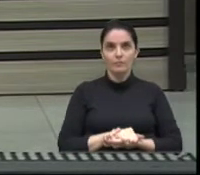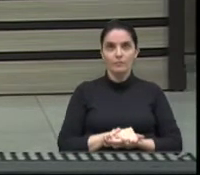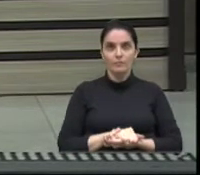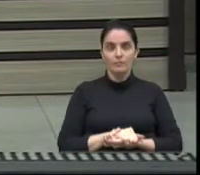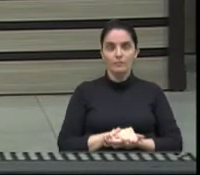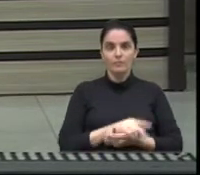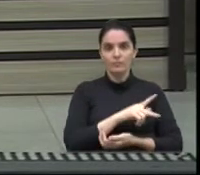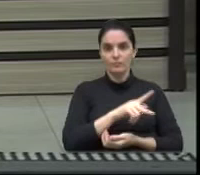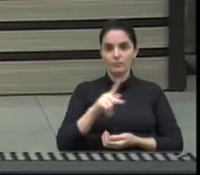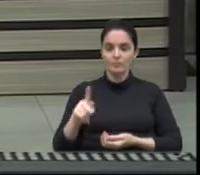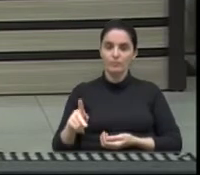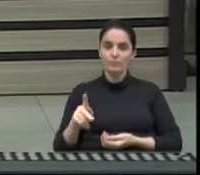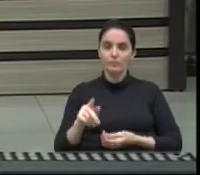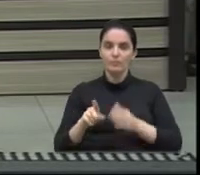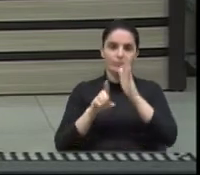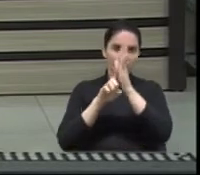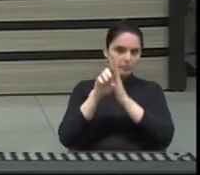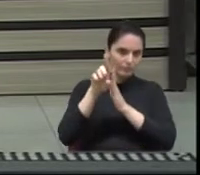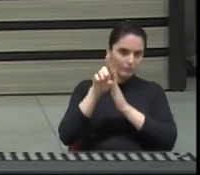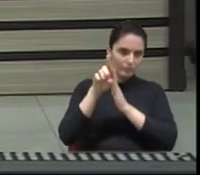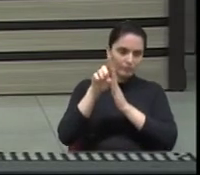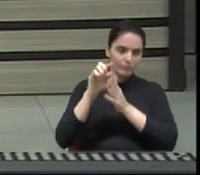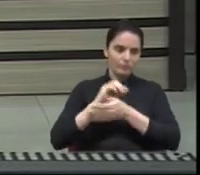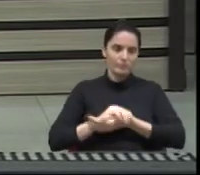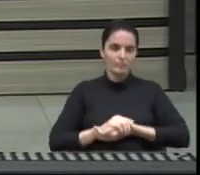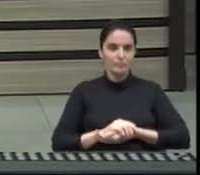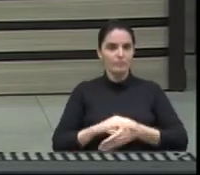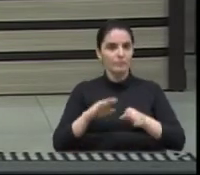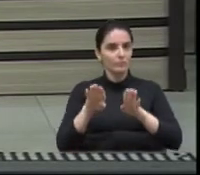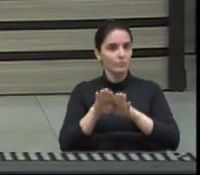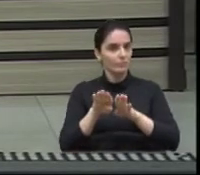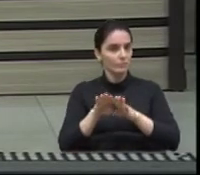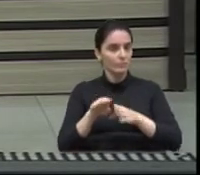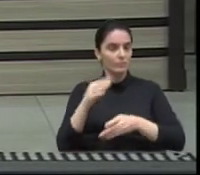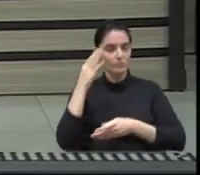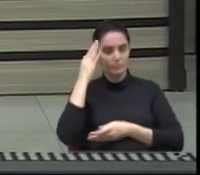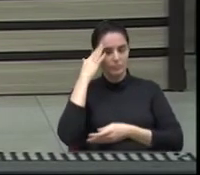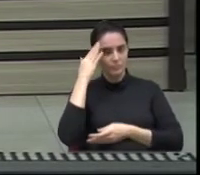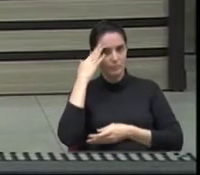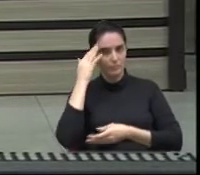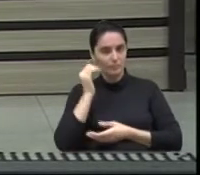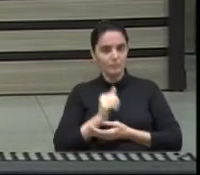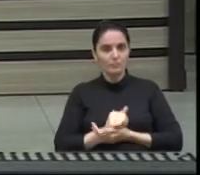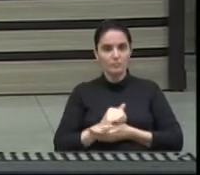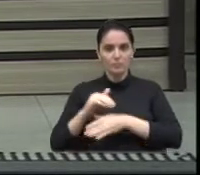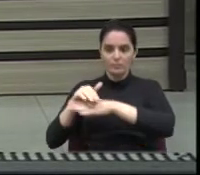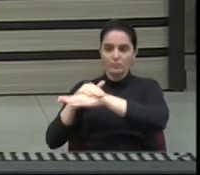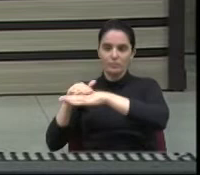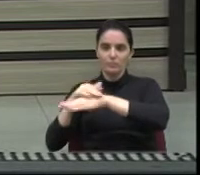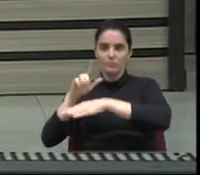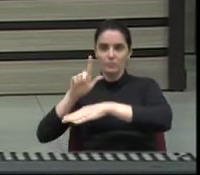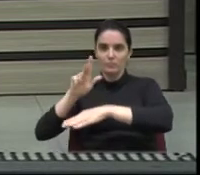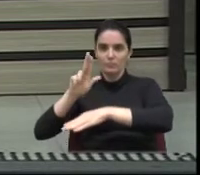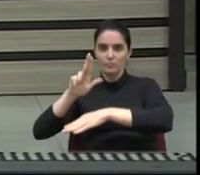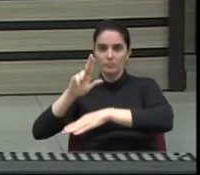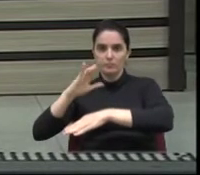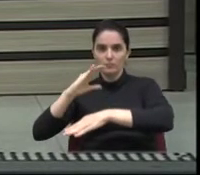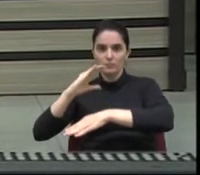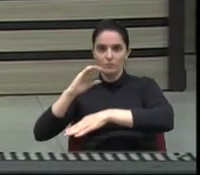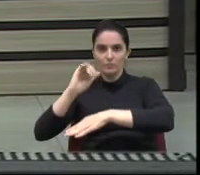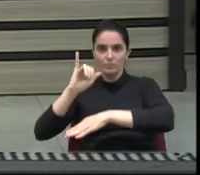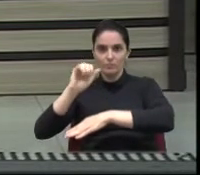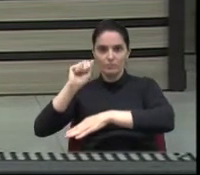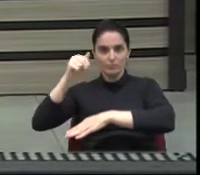eu faço esse requerimento. Eu até tive a notícia conversando com o Luciano, que é morador lá do Jardim Lagoa